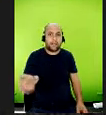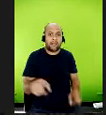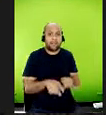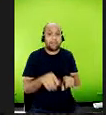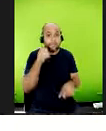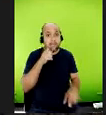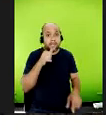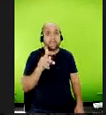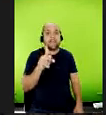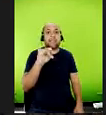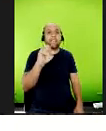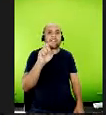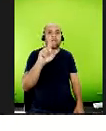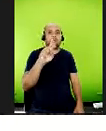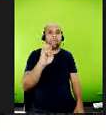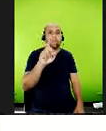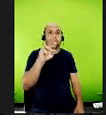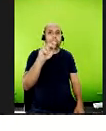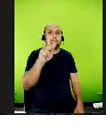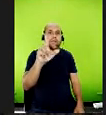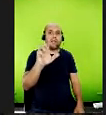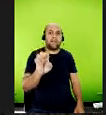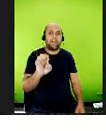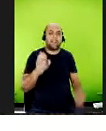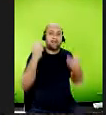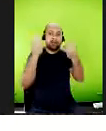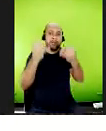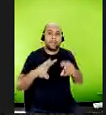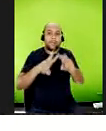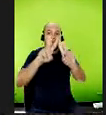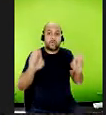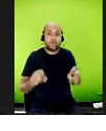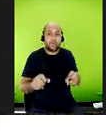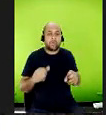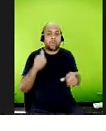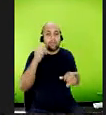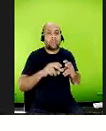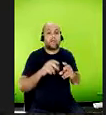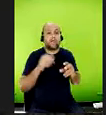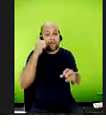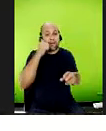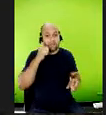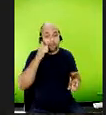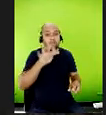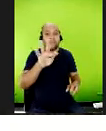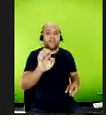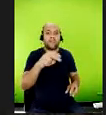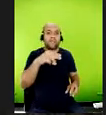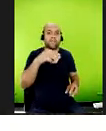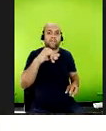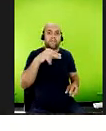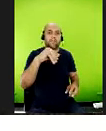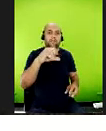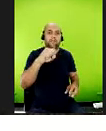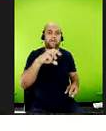toque que ela fala sobre isso quando ela fala sobre a questão feminista de racial Negra nos Estados Unidos Ela sacou que a morte